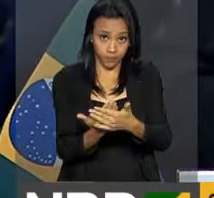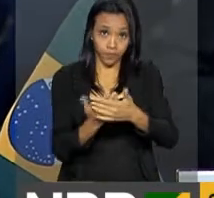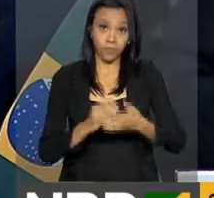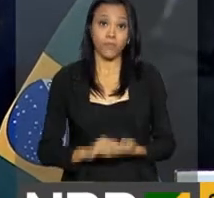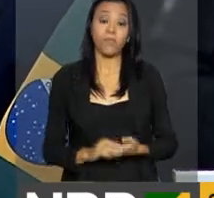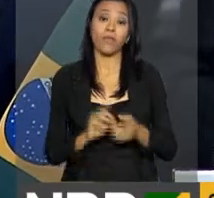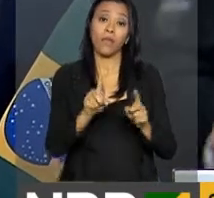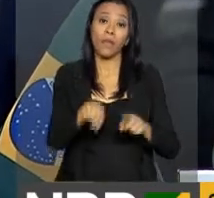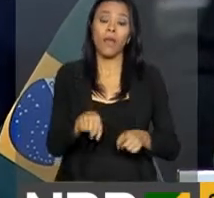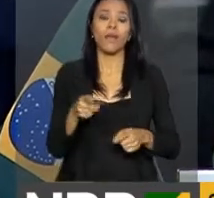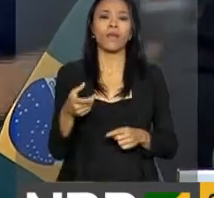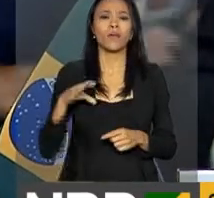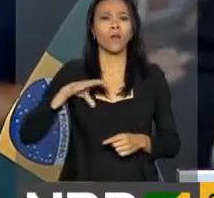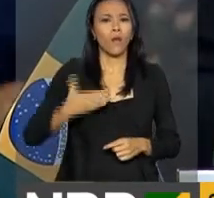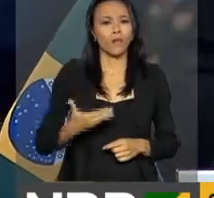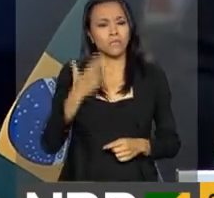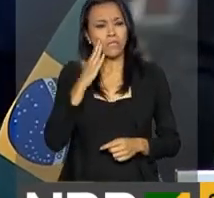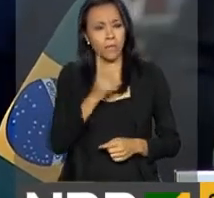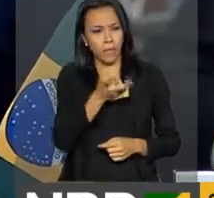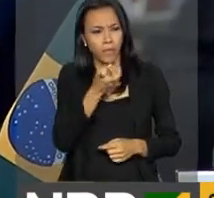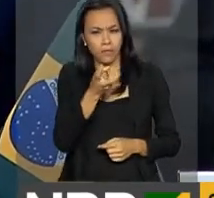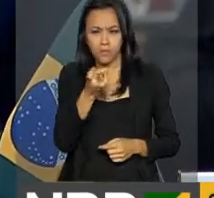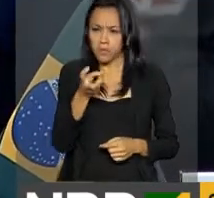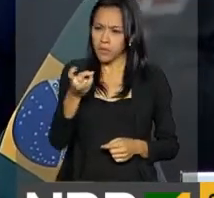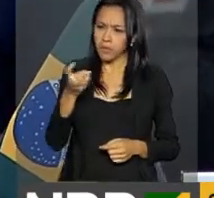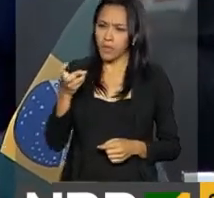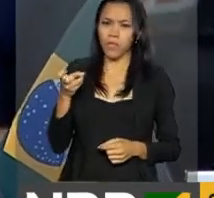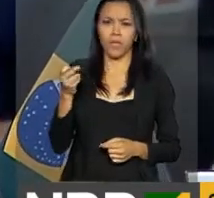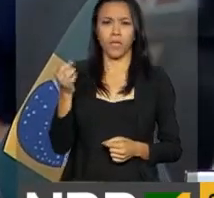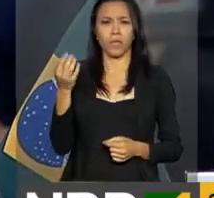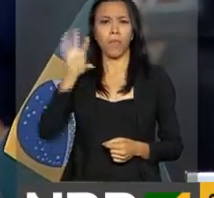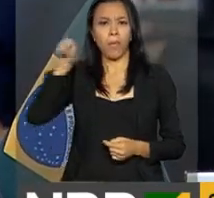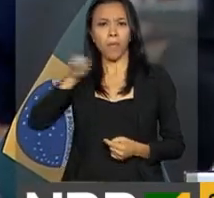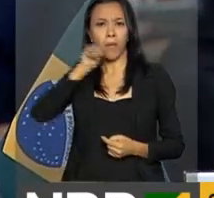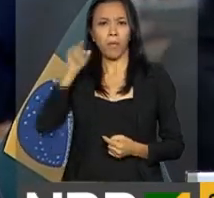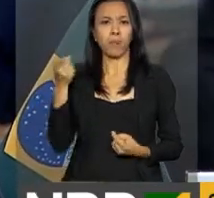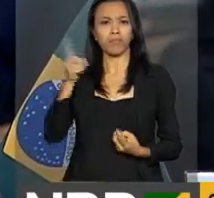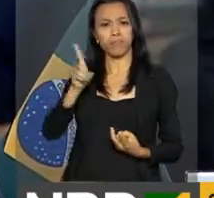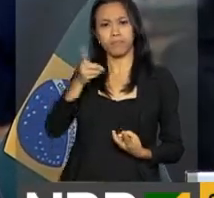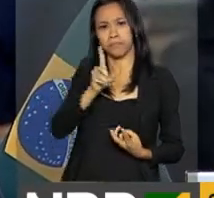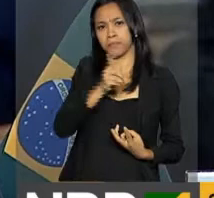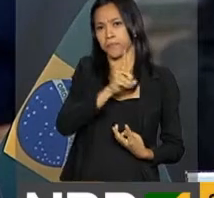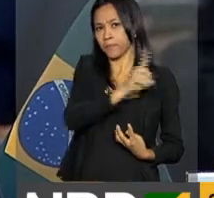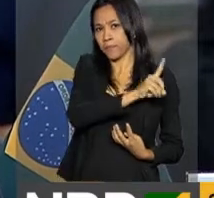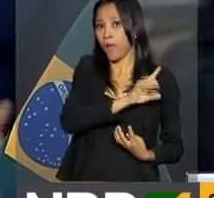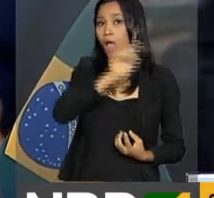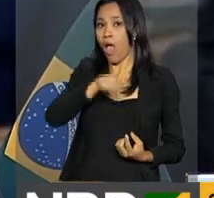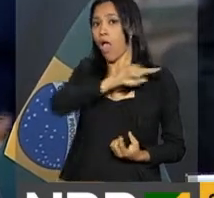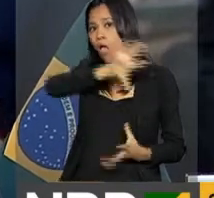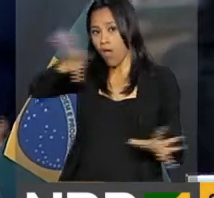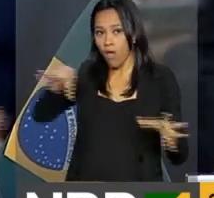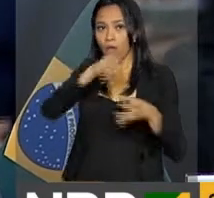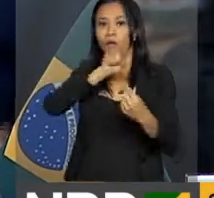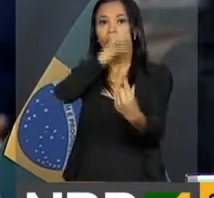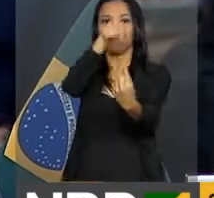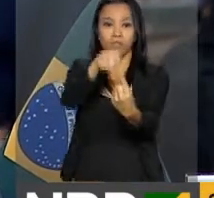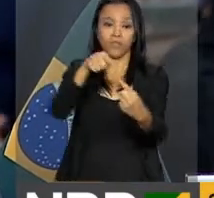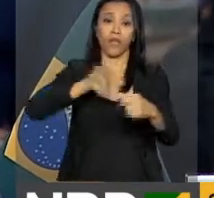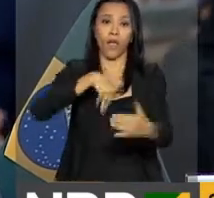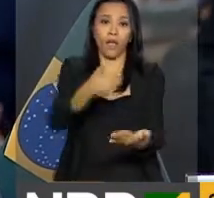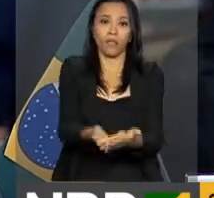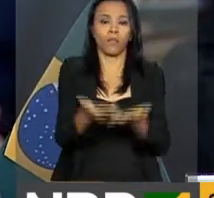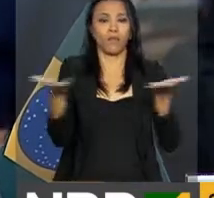constatar que nas intervenções todas que acabamos de ouvir, que esses são os objetivos que ainda